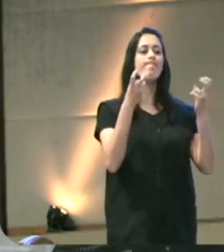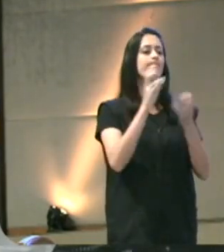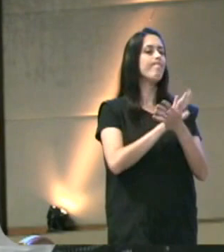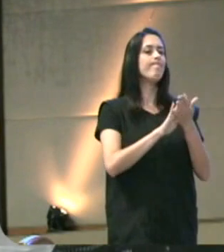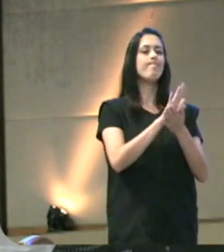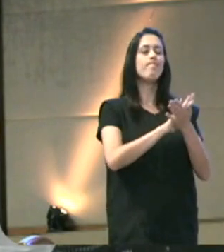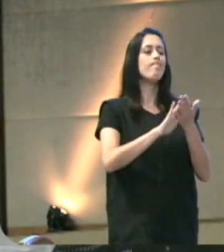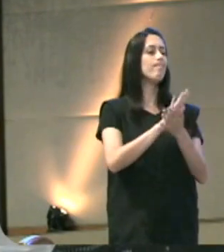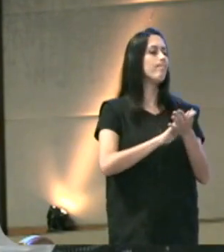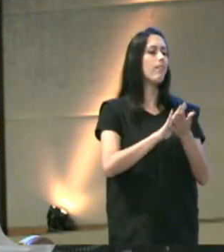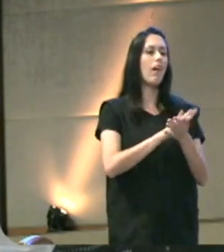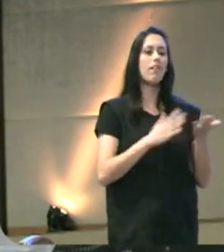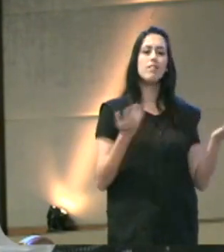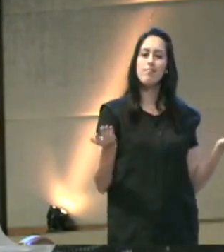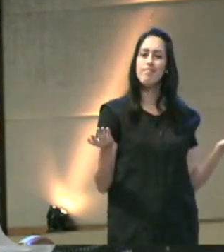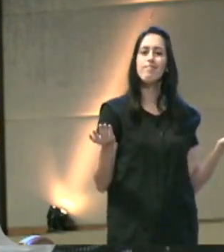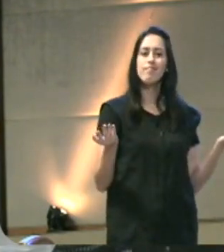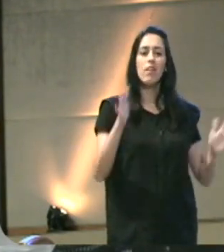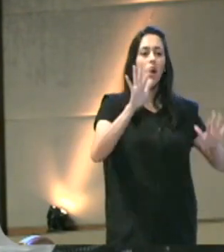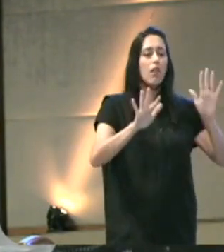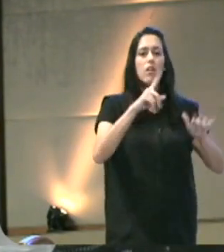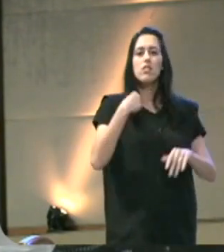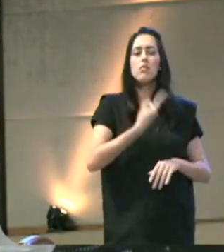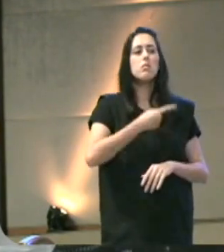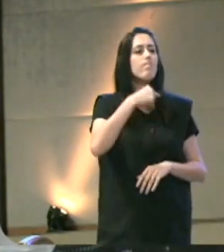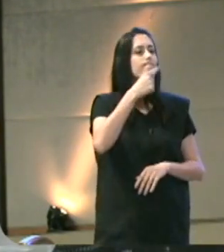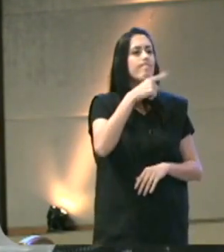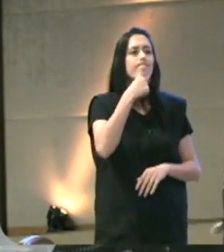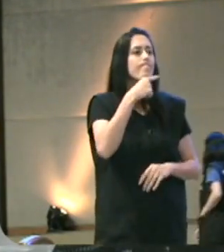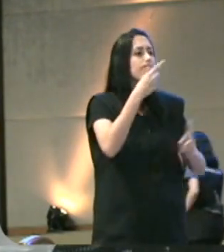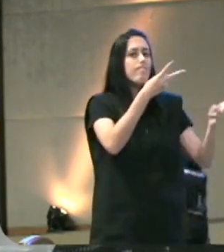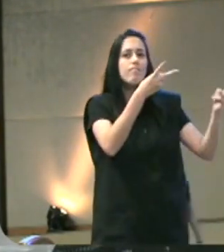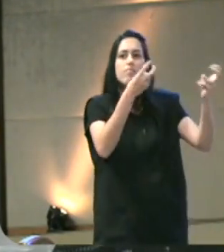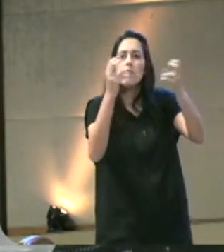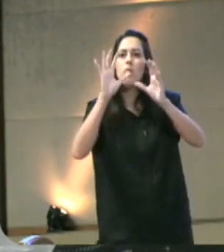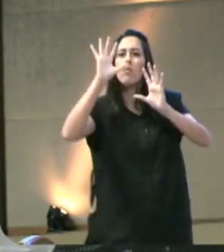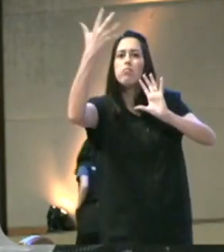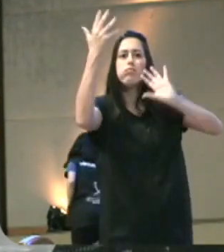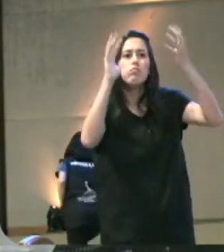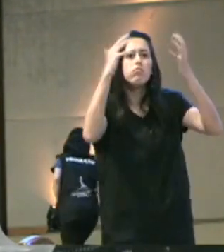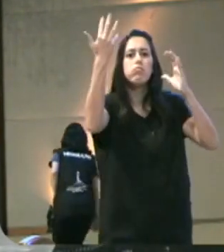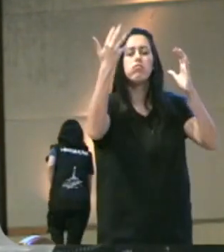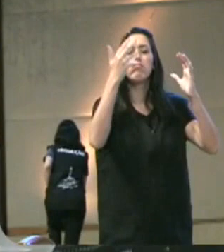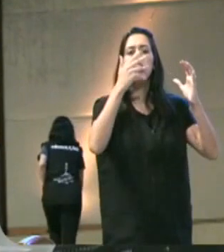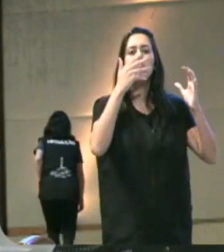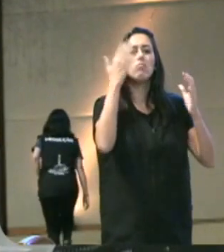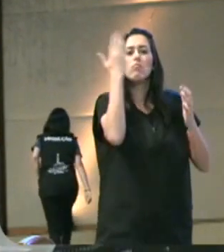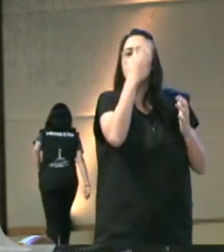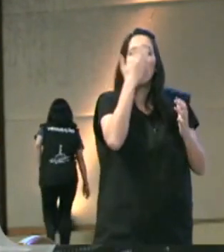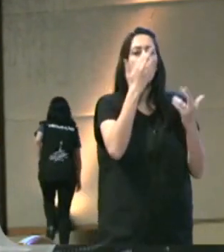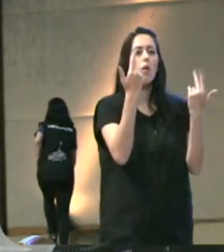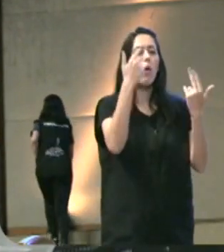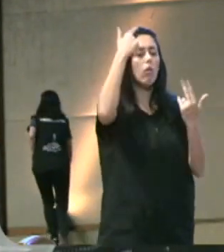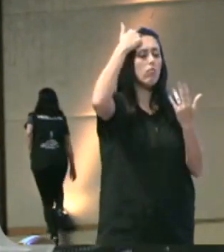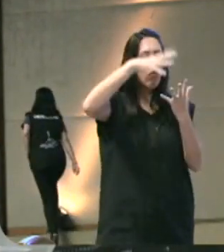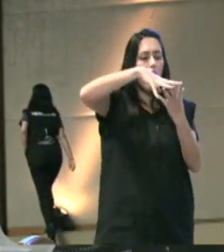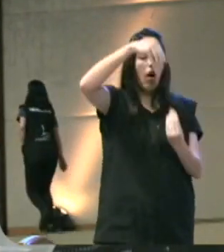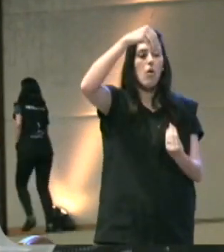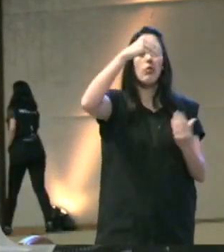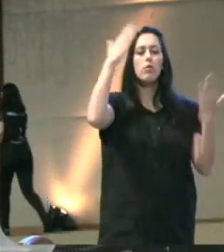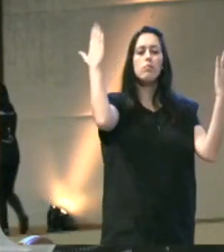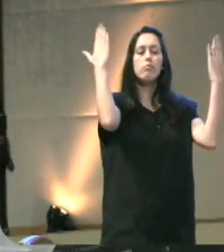a gente não é capaz de discernir as coisas espiritualmente. E quando a gente